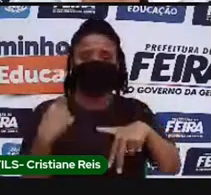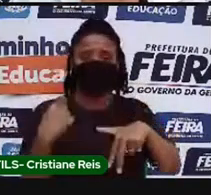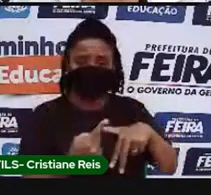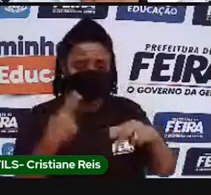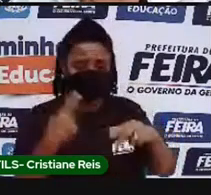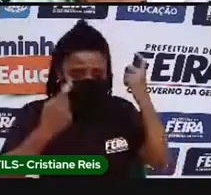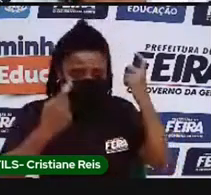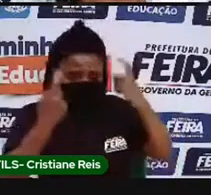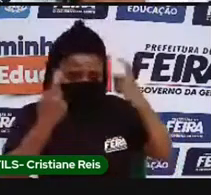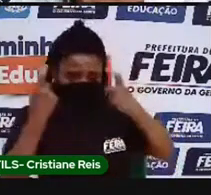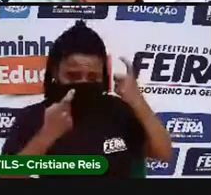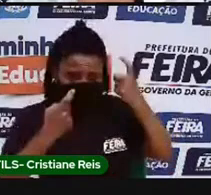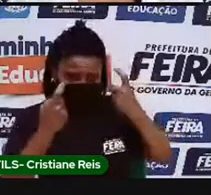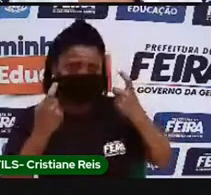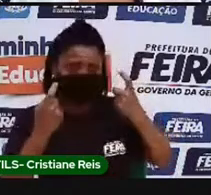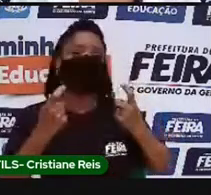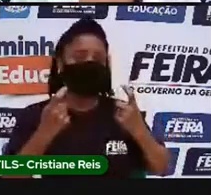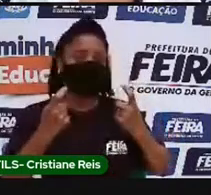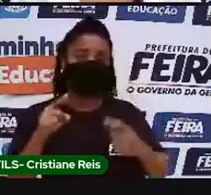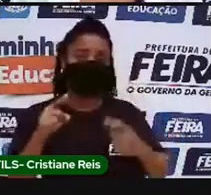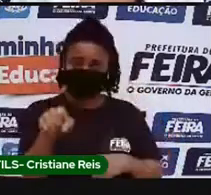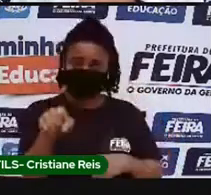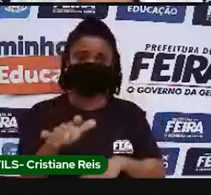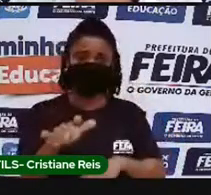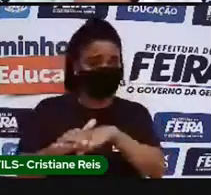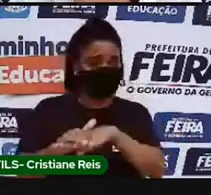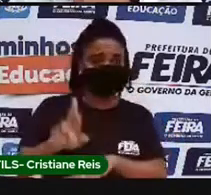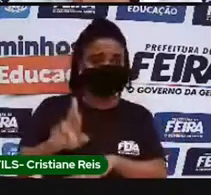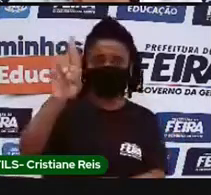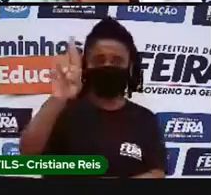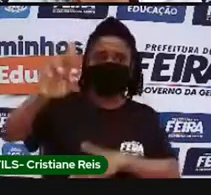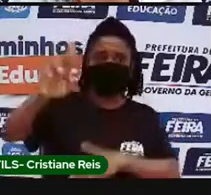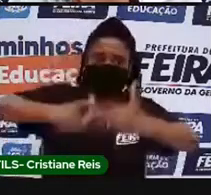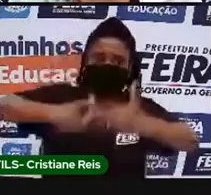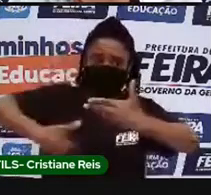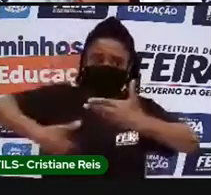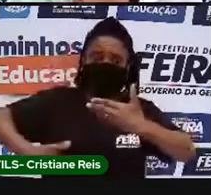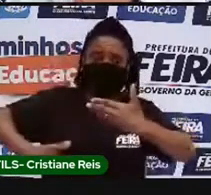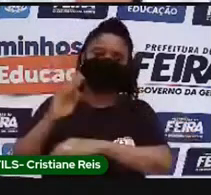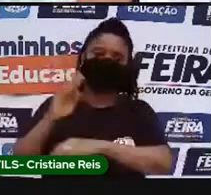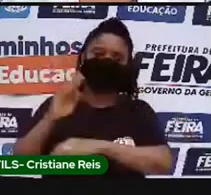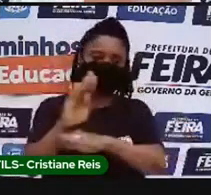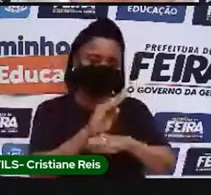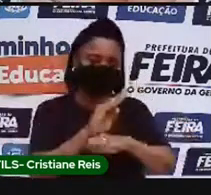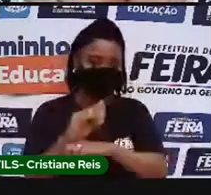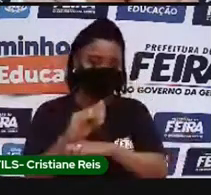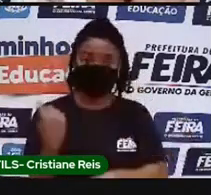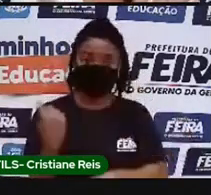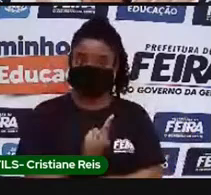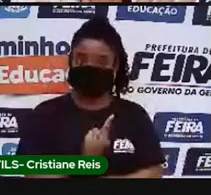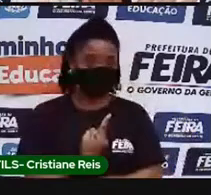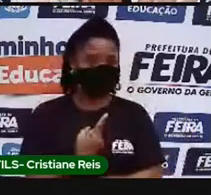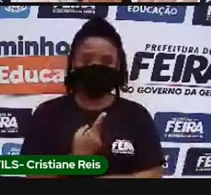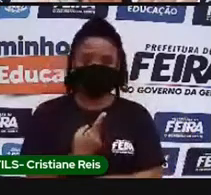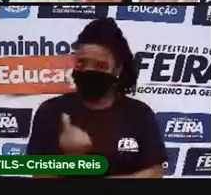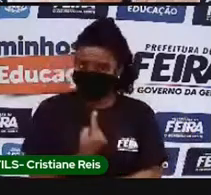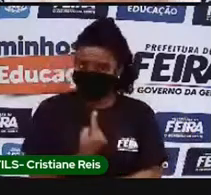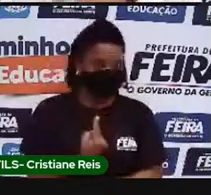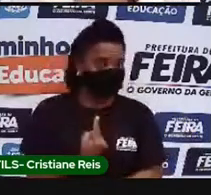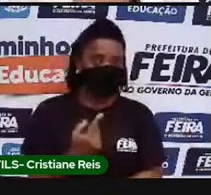nós. Faça a sua parte, porque nunca estamos sós. Quero abraçar quem eu amo,